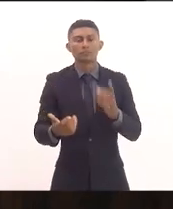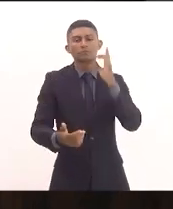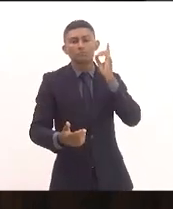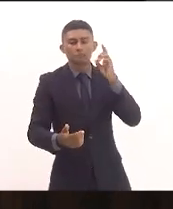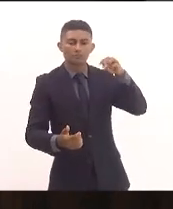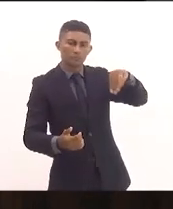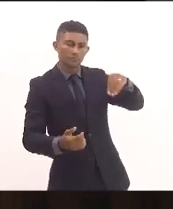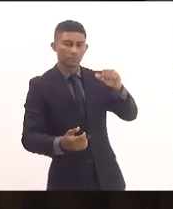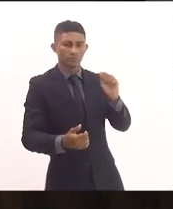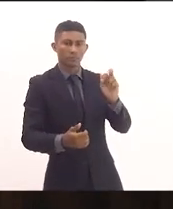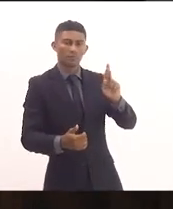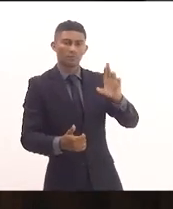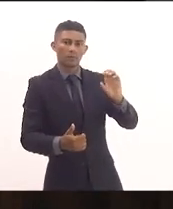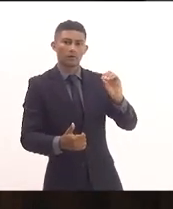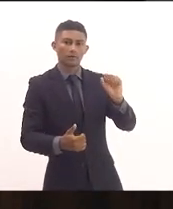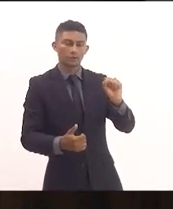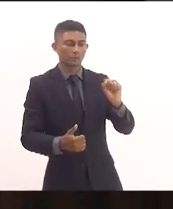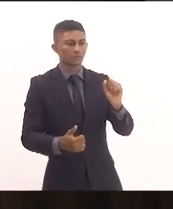Miller,